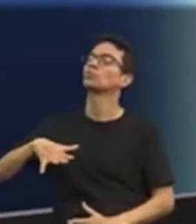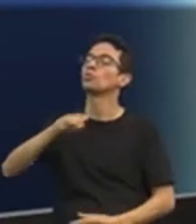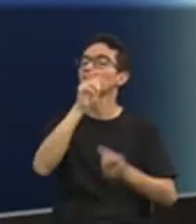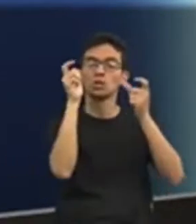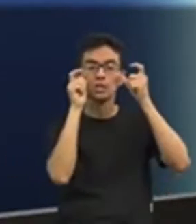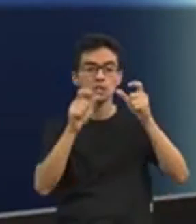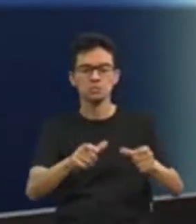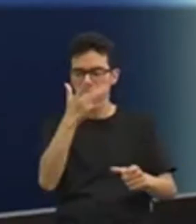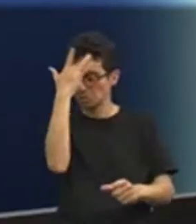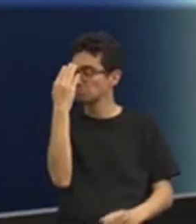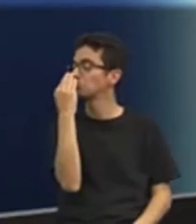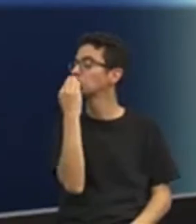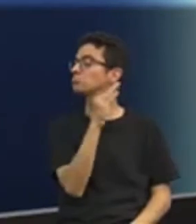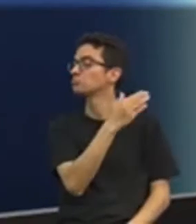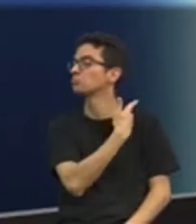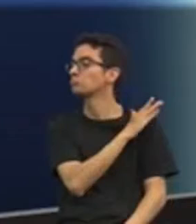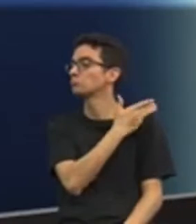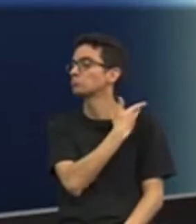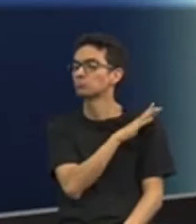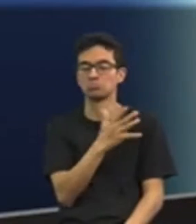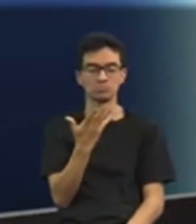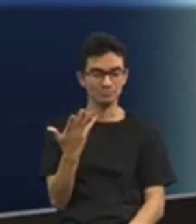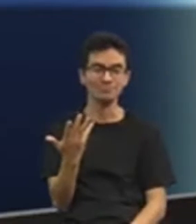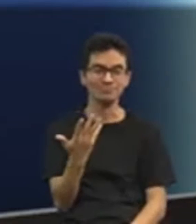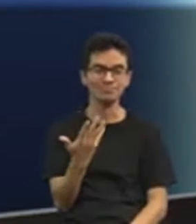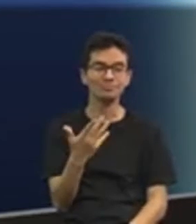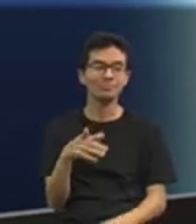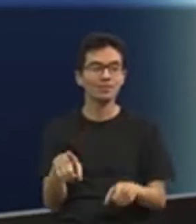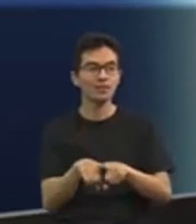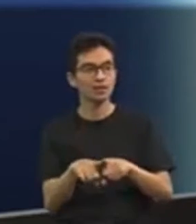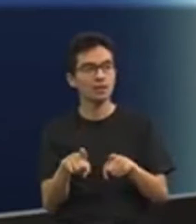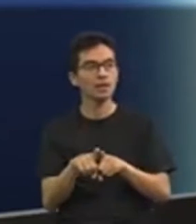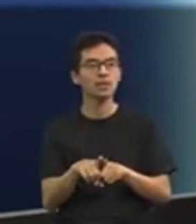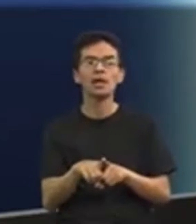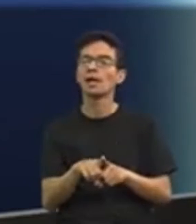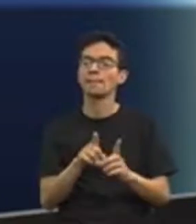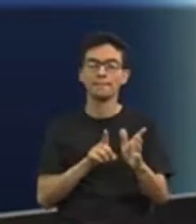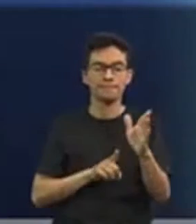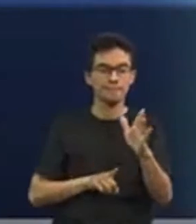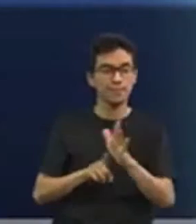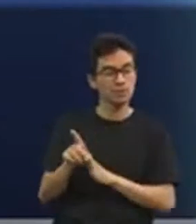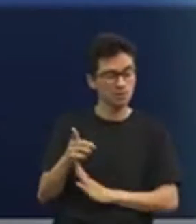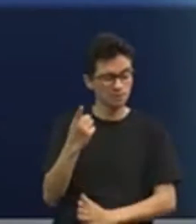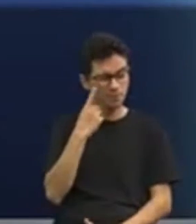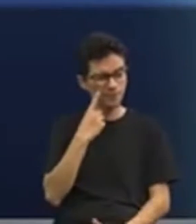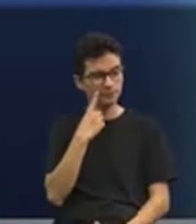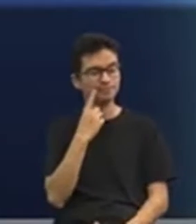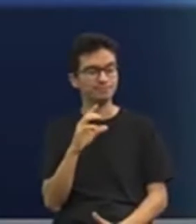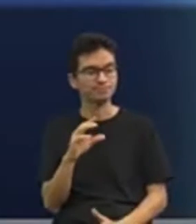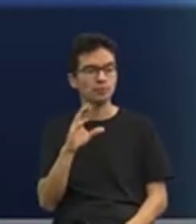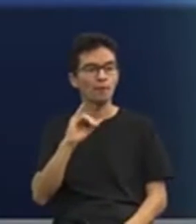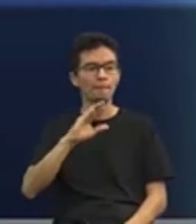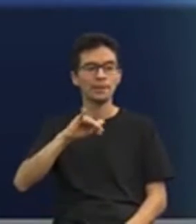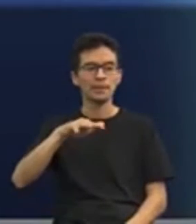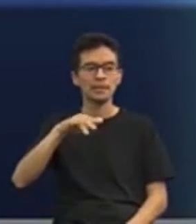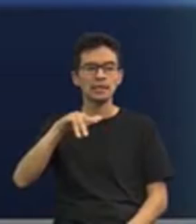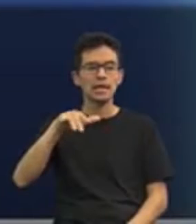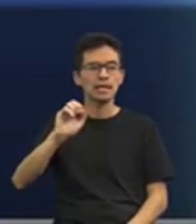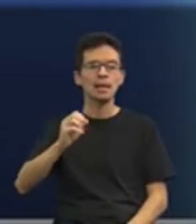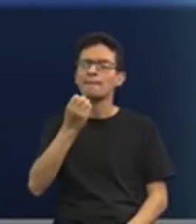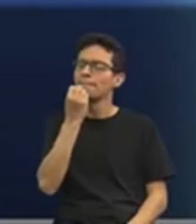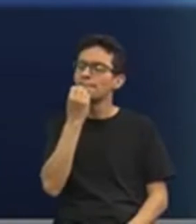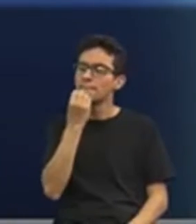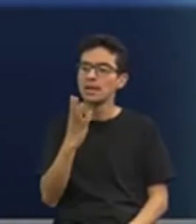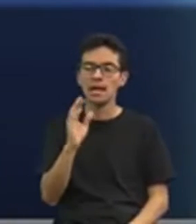os interesses da população de uma certa forma e aí a questão pede o seguinte não dá uma olhadinha nela a comicidade de